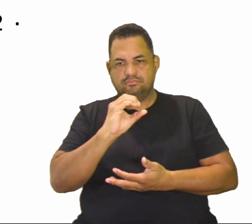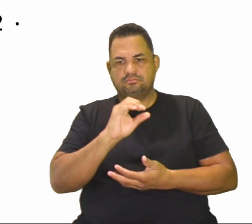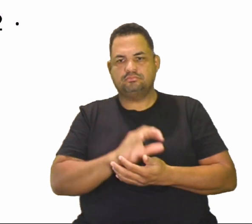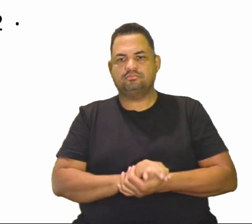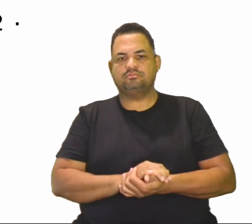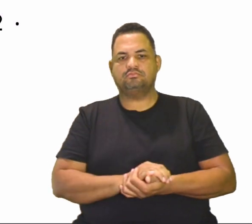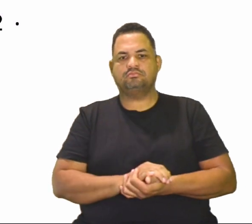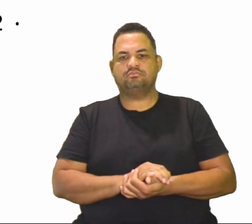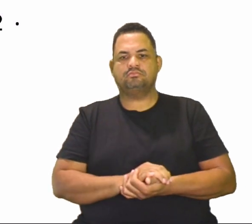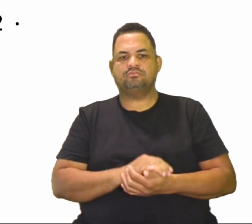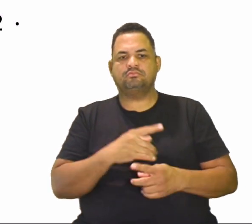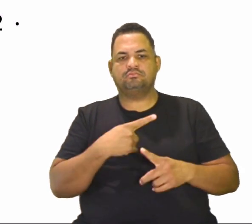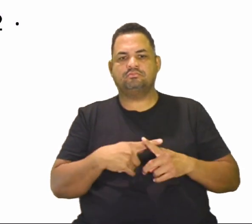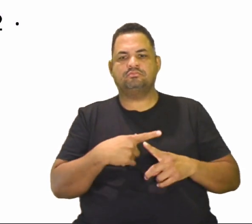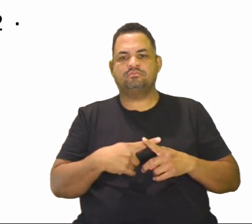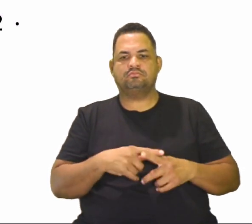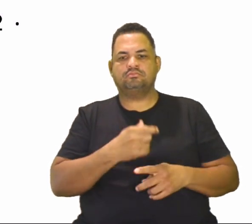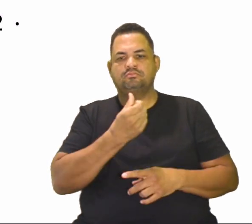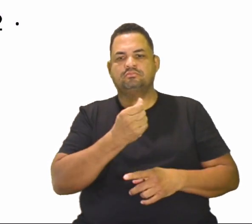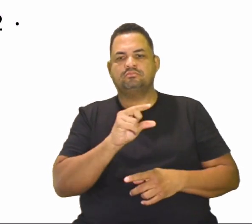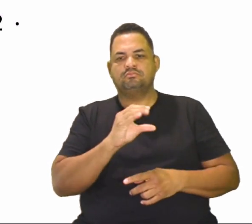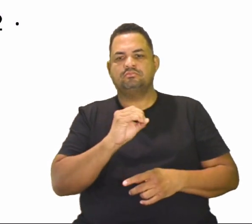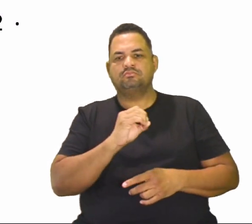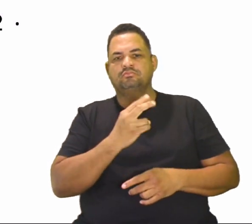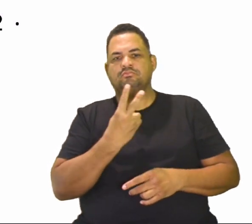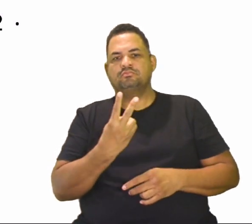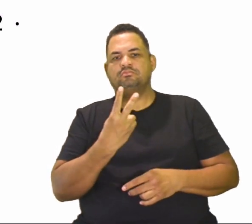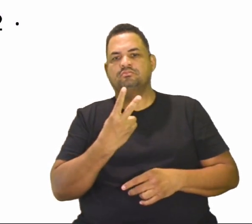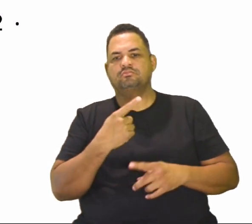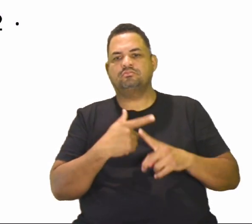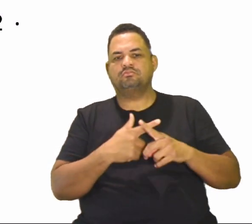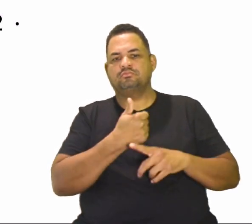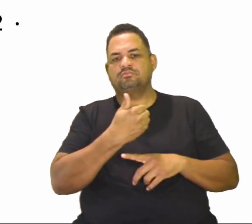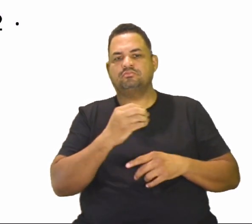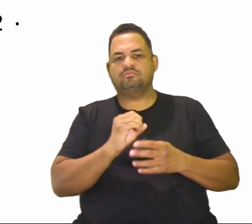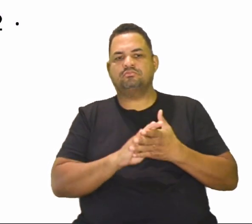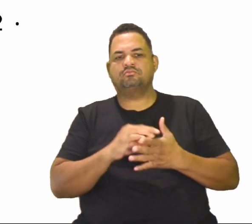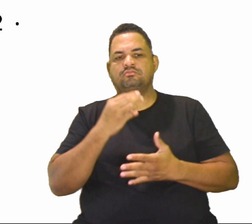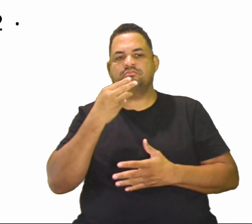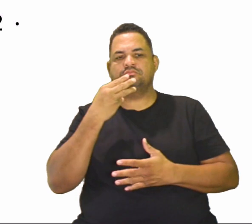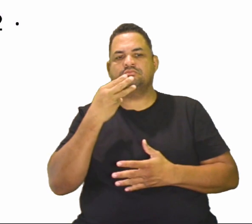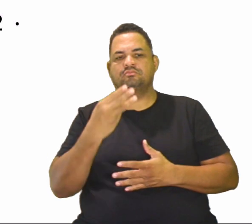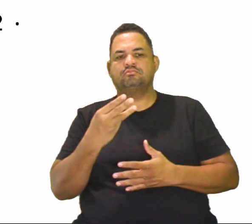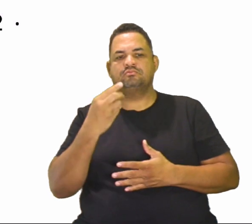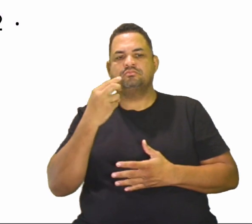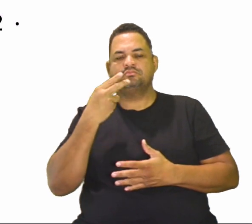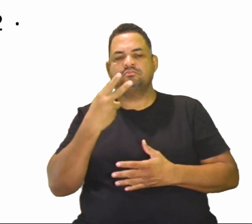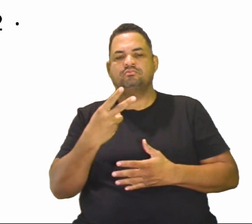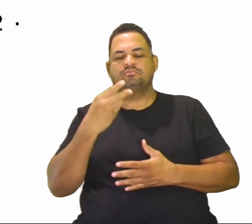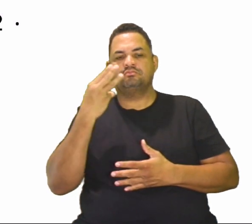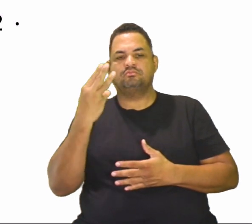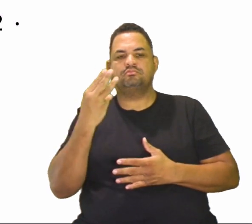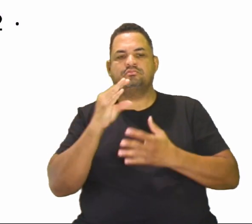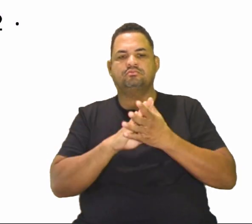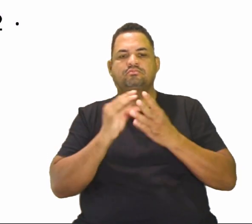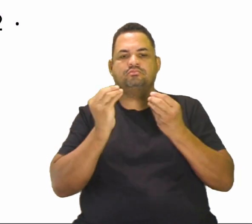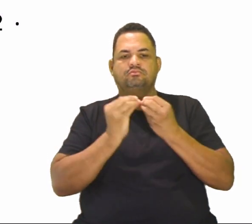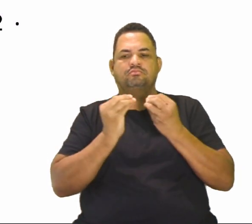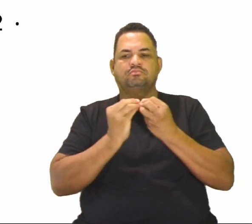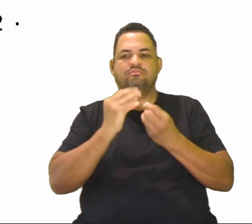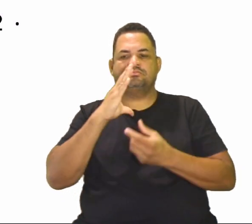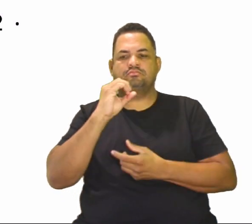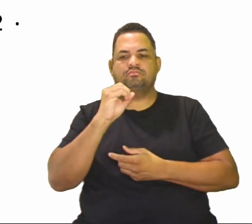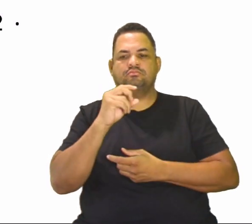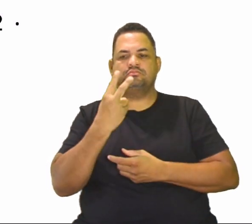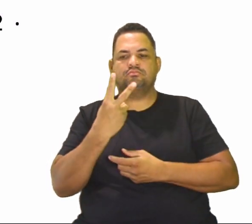CO2 é porque existe 6,02 vezes 10 elevado a 23 moléculas de CO2,